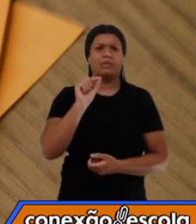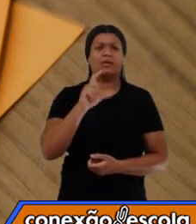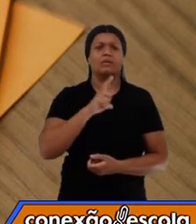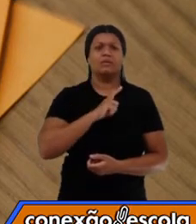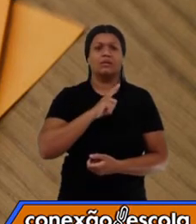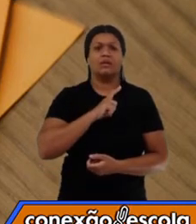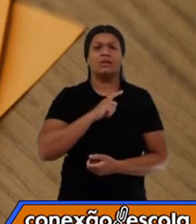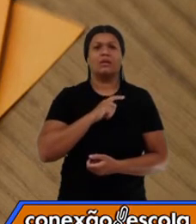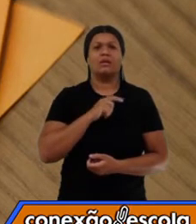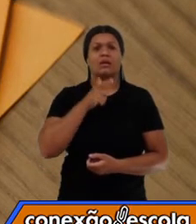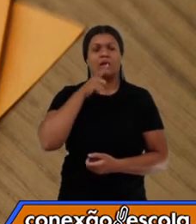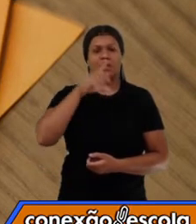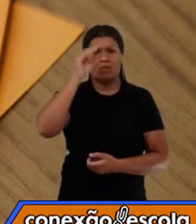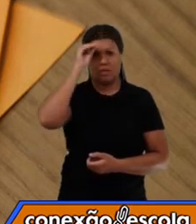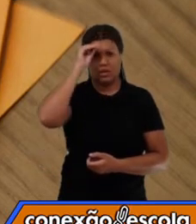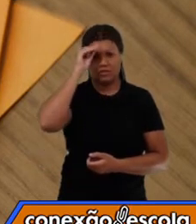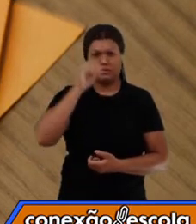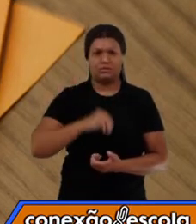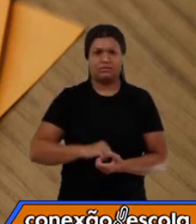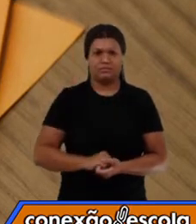objetiva?